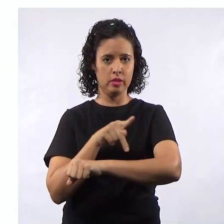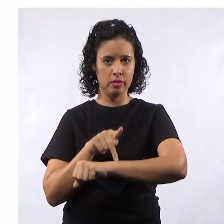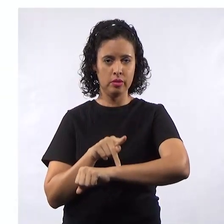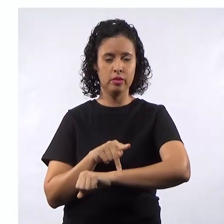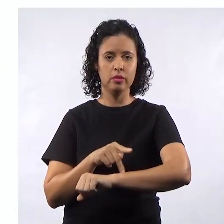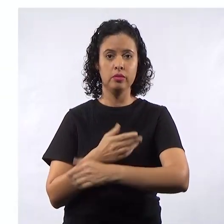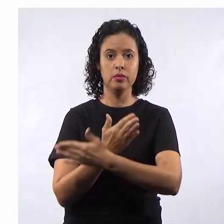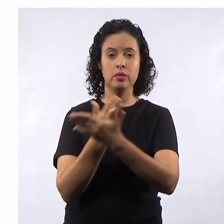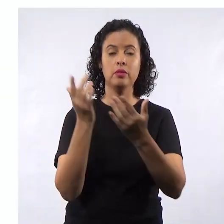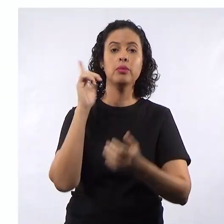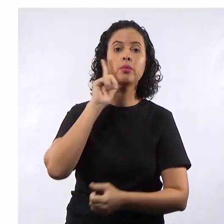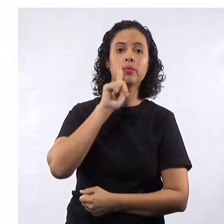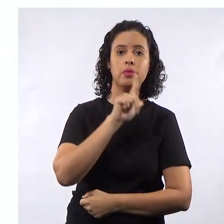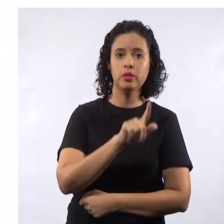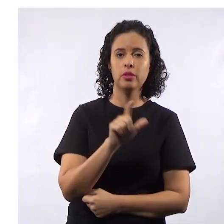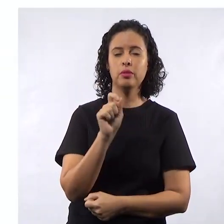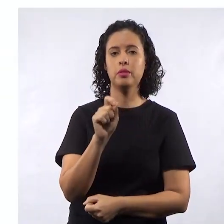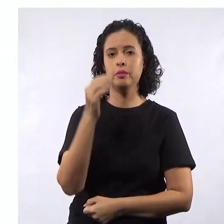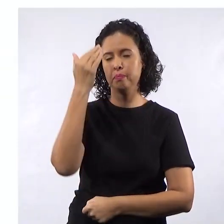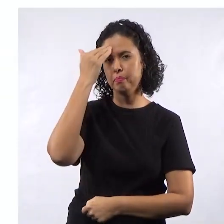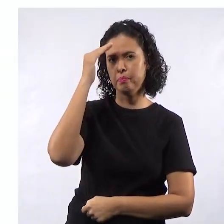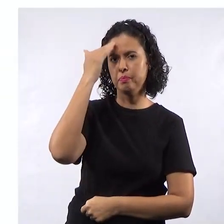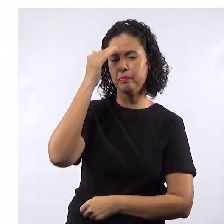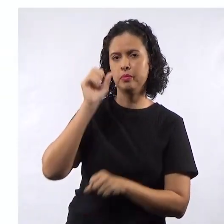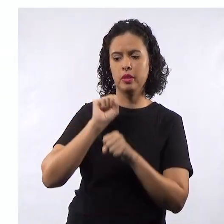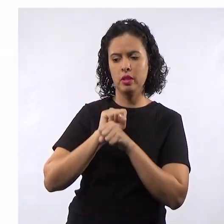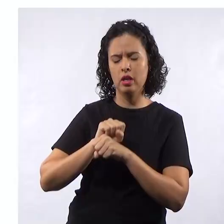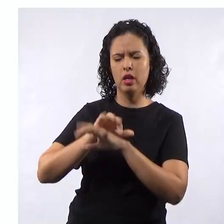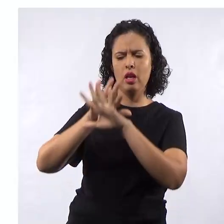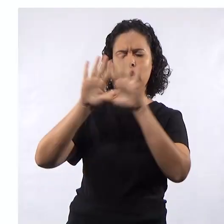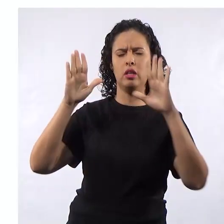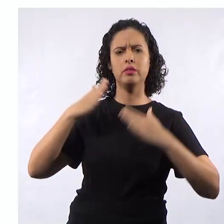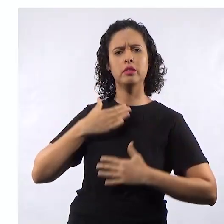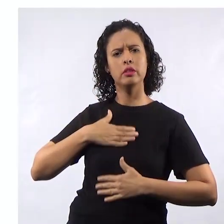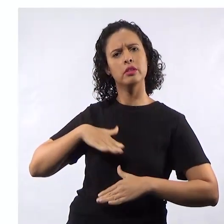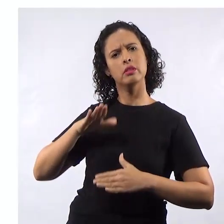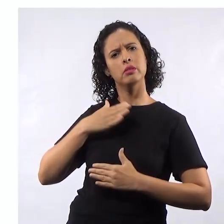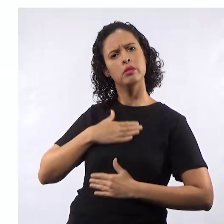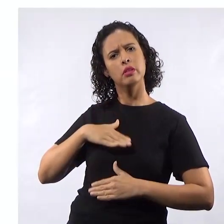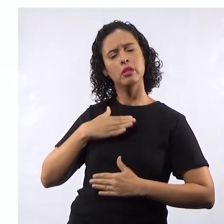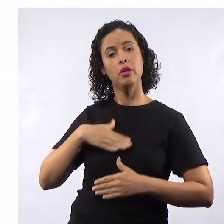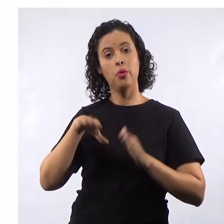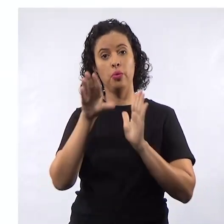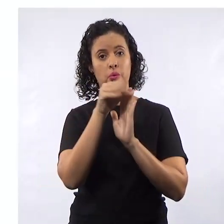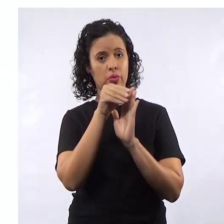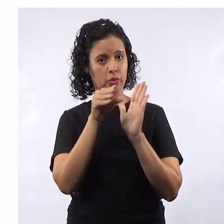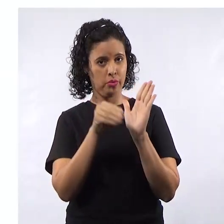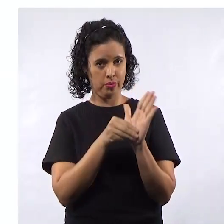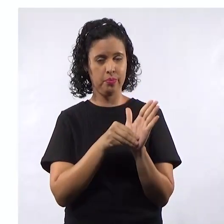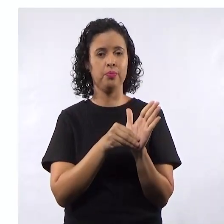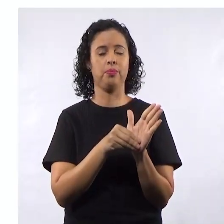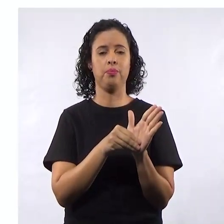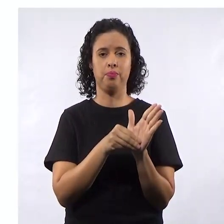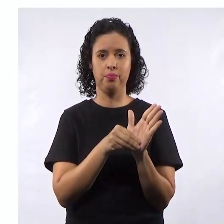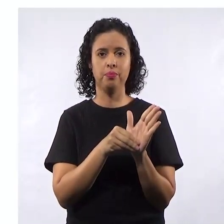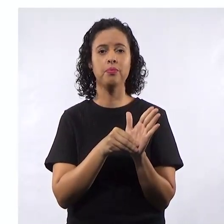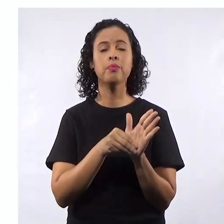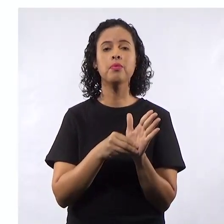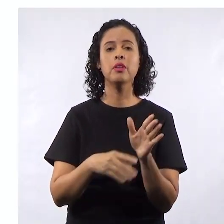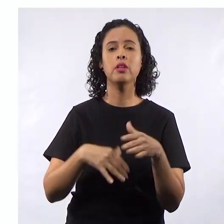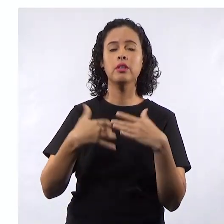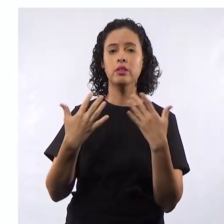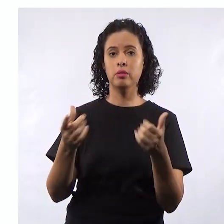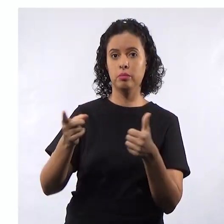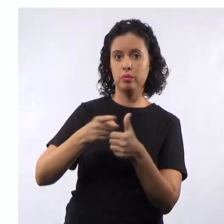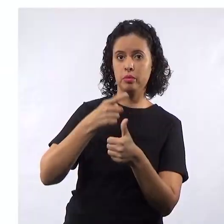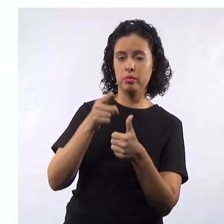vai fazer com que vocês consigam entender de forma mais tranquila os conteúdos que vêm aí pela frente, tá certo? Assim,